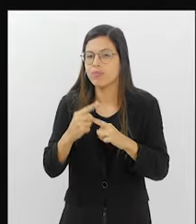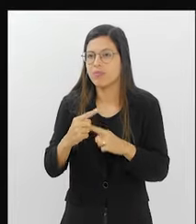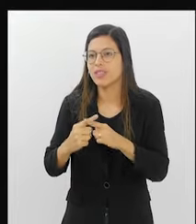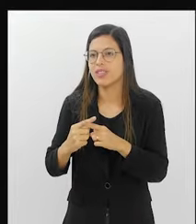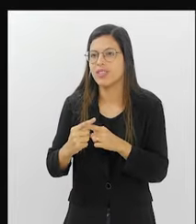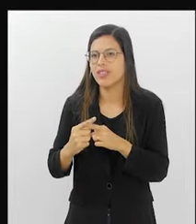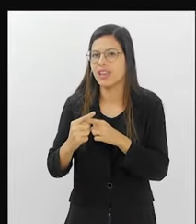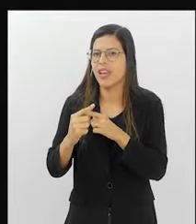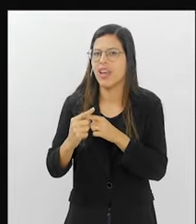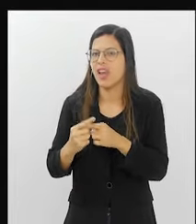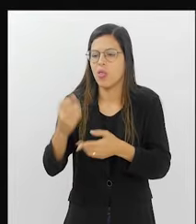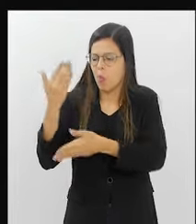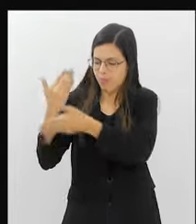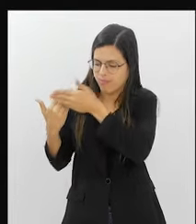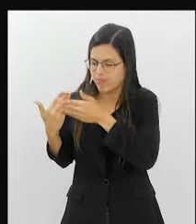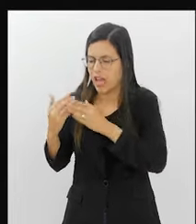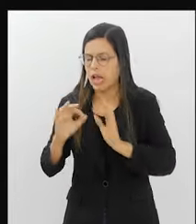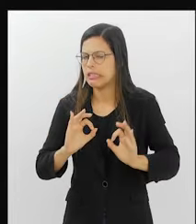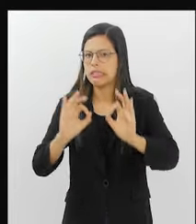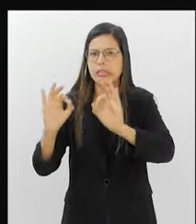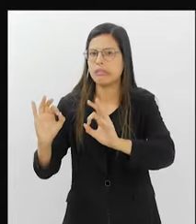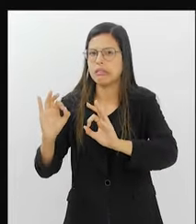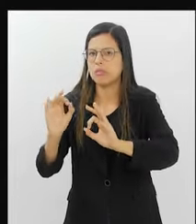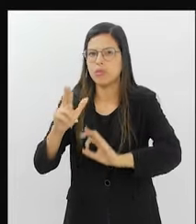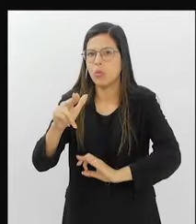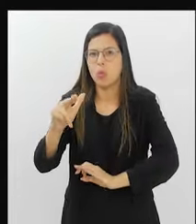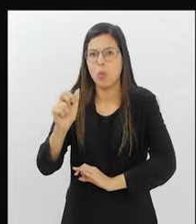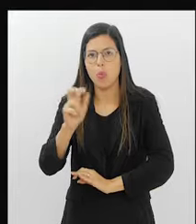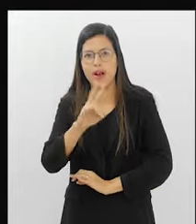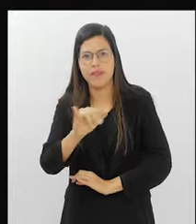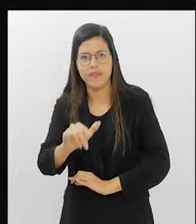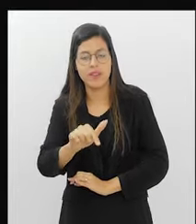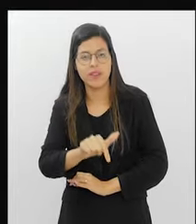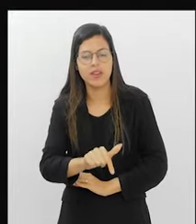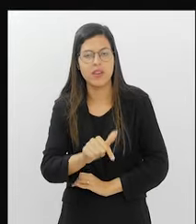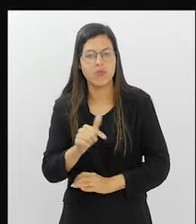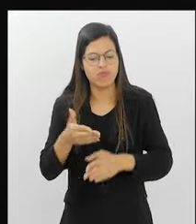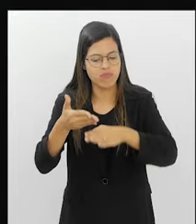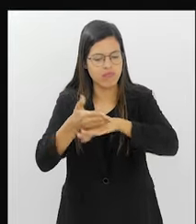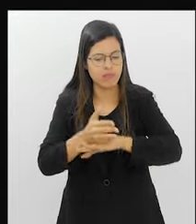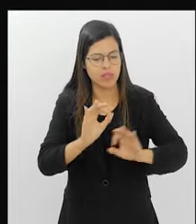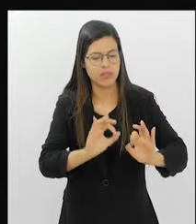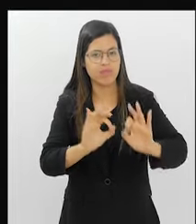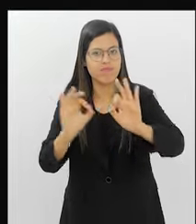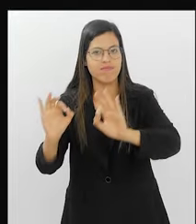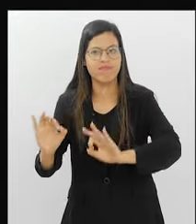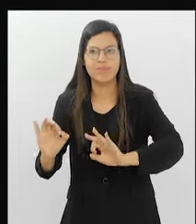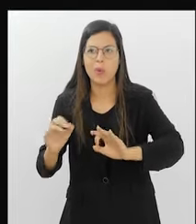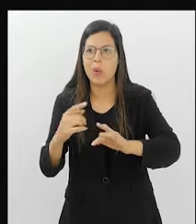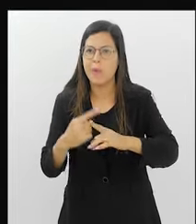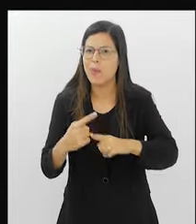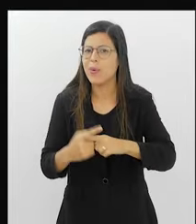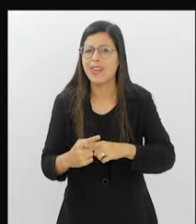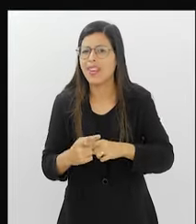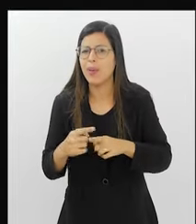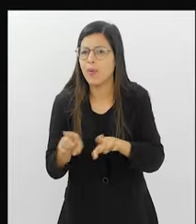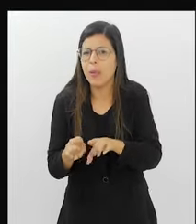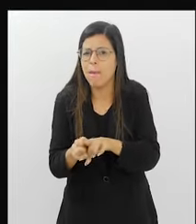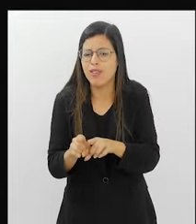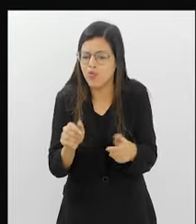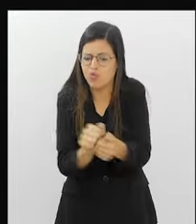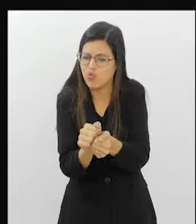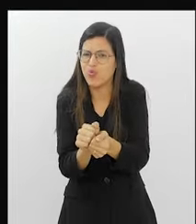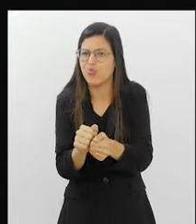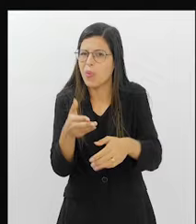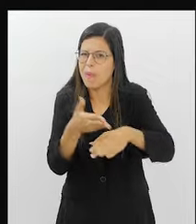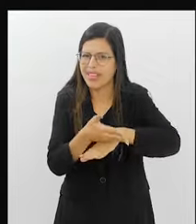enlouquecida Porque na minha cabeça o o o que eu assistia eu não via isso quando eu chego para assistir eu fiquei enlouquecida eu falei por que